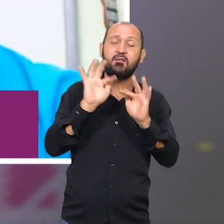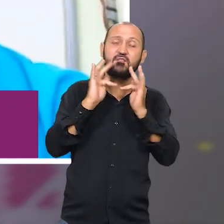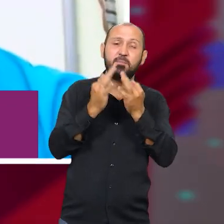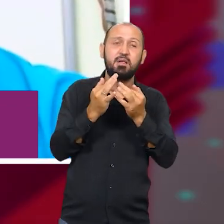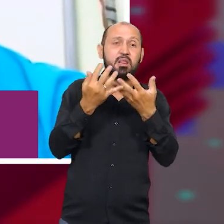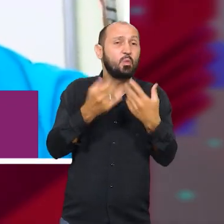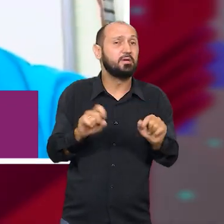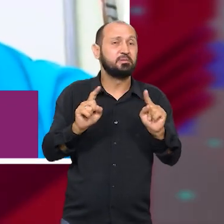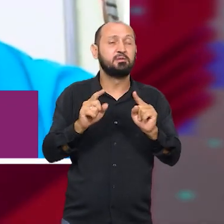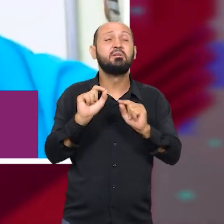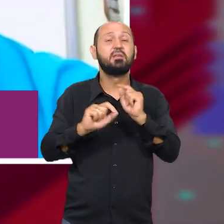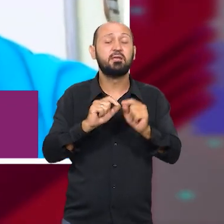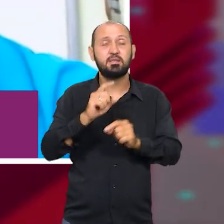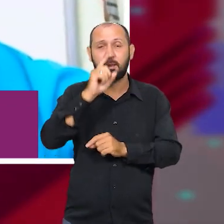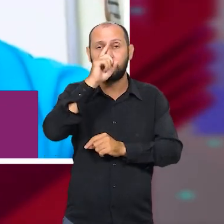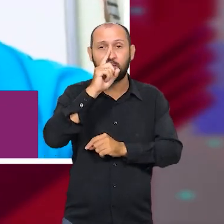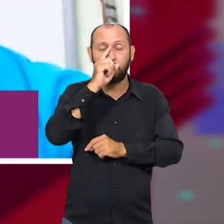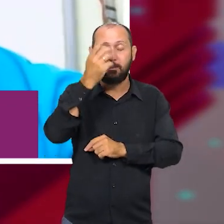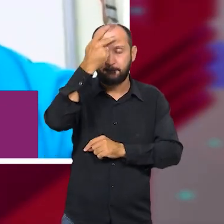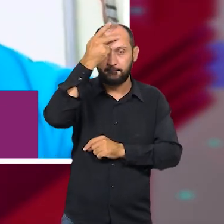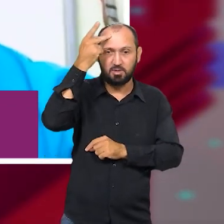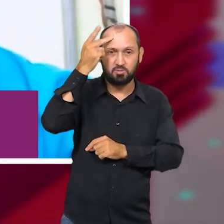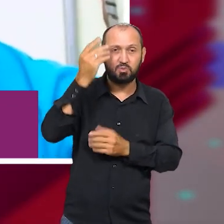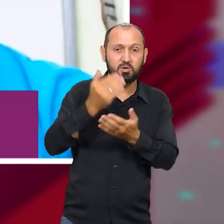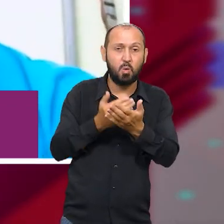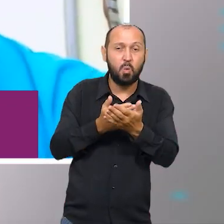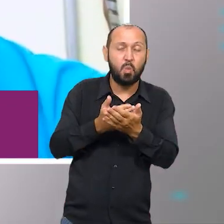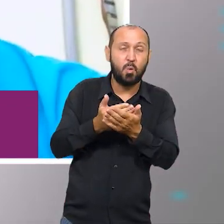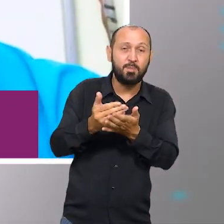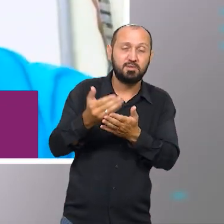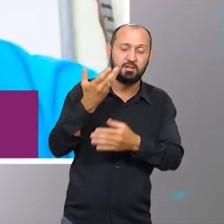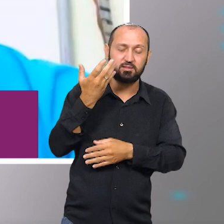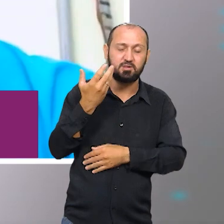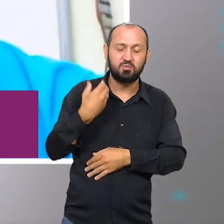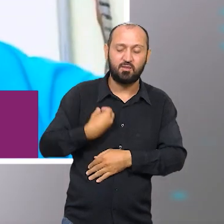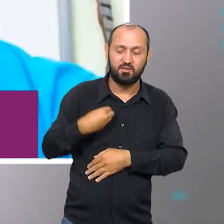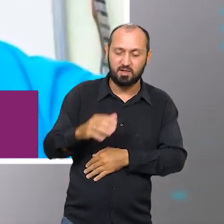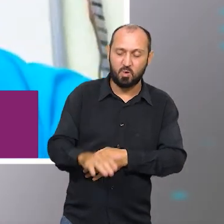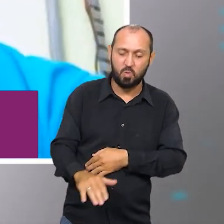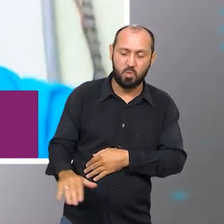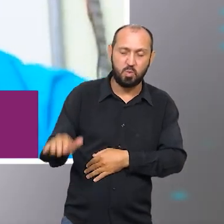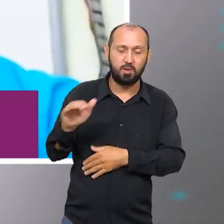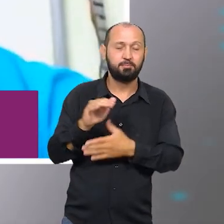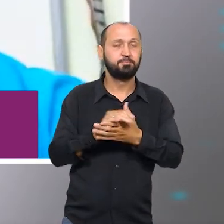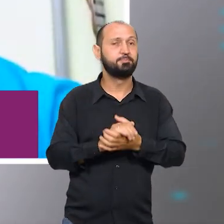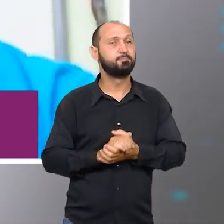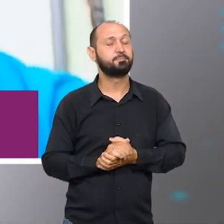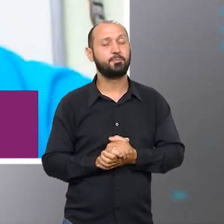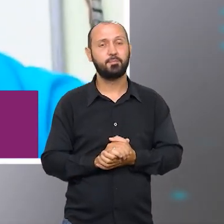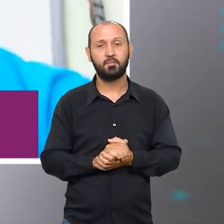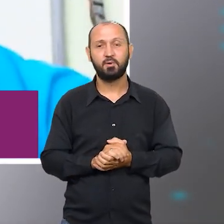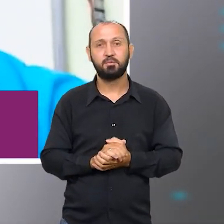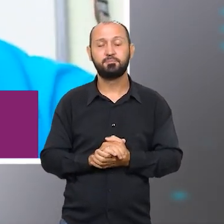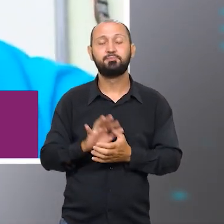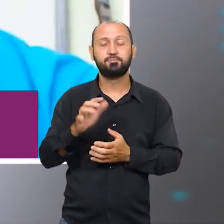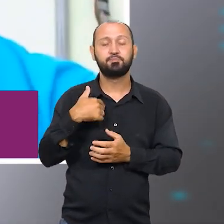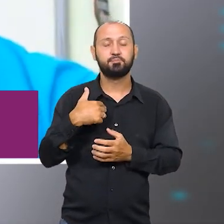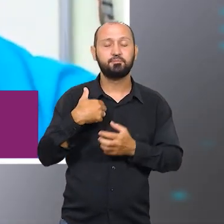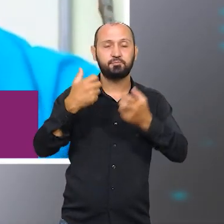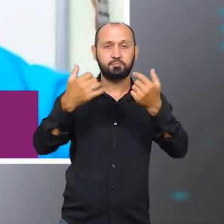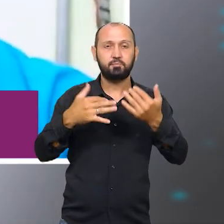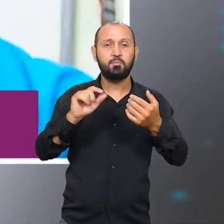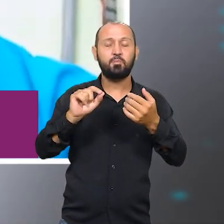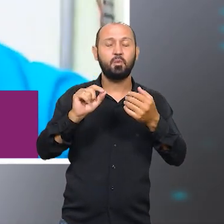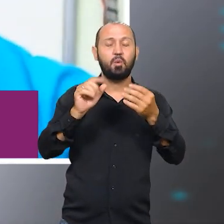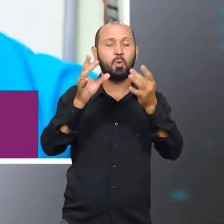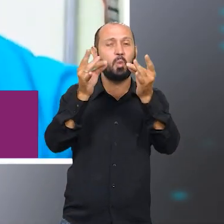por exemplo, para uma pessoa que está na fase inicial da vida? Lívia, eu quero esclarecer uma coisinha